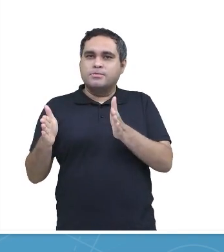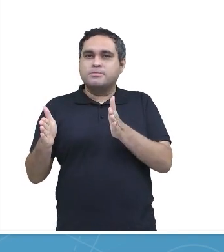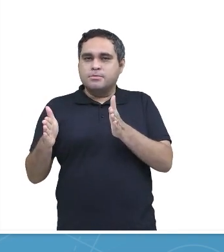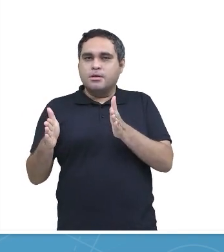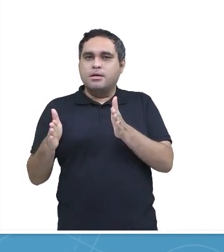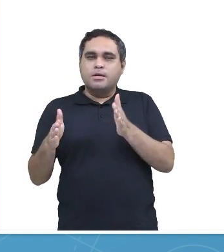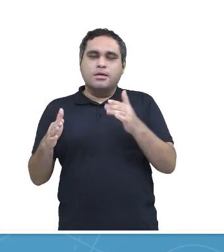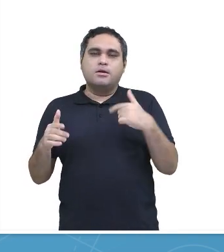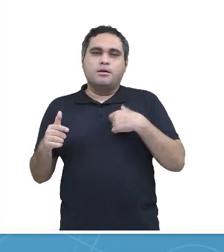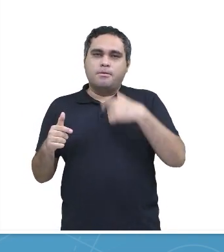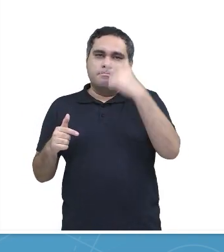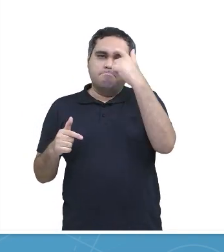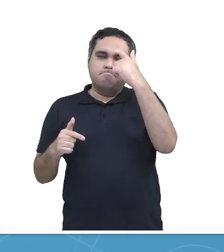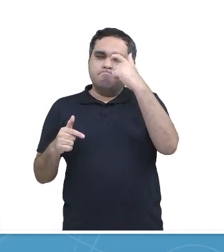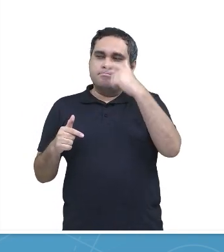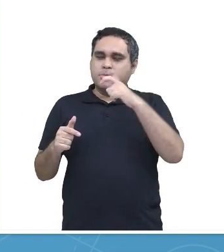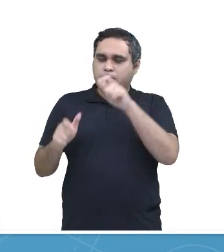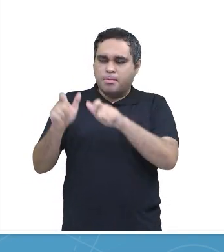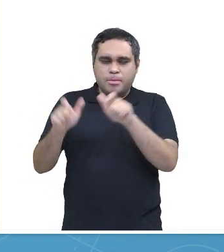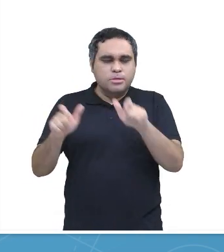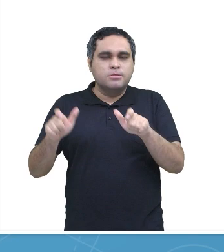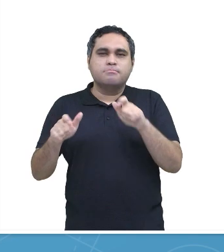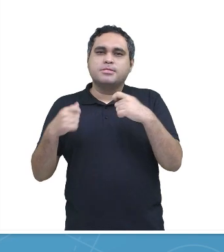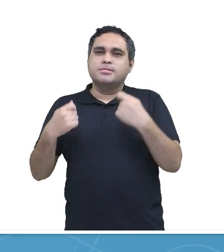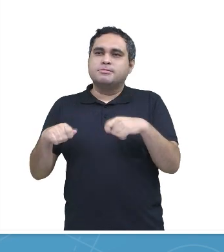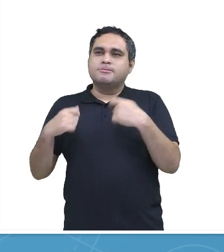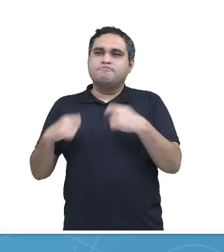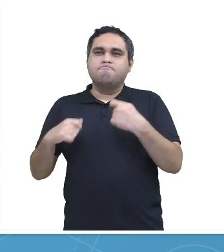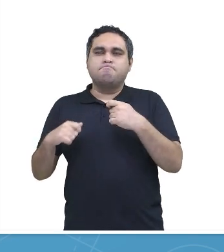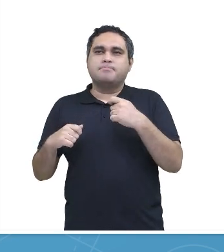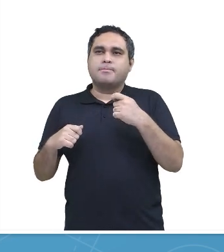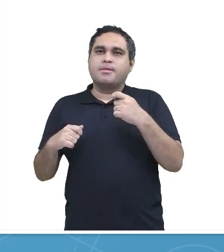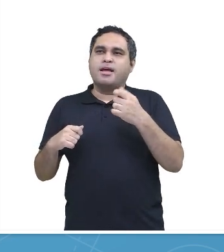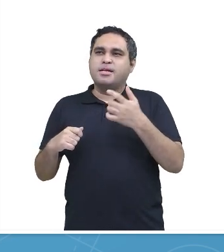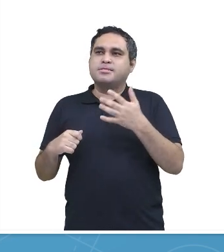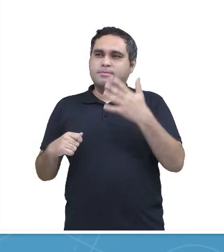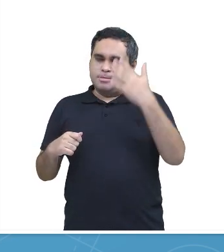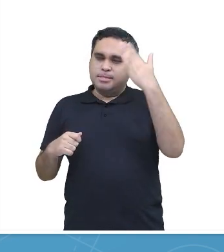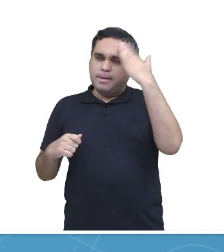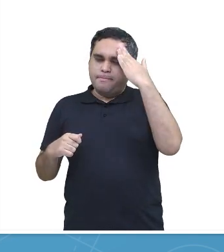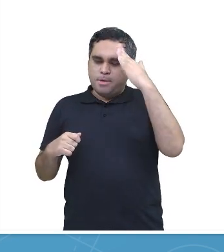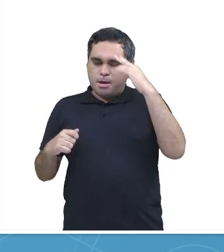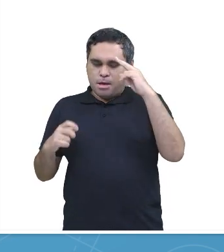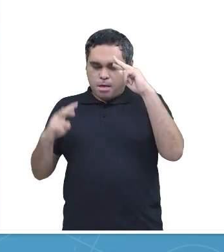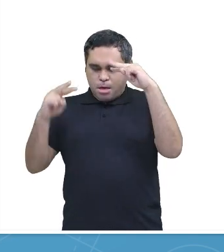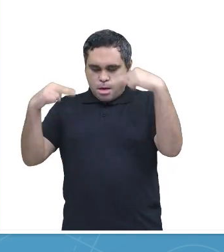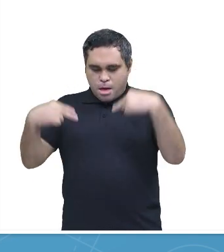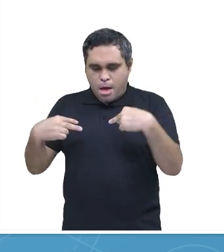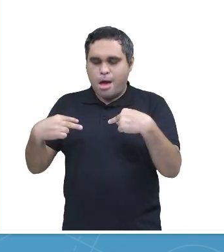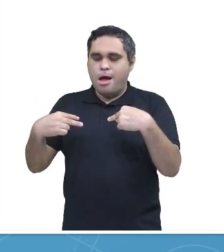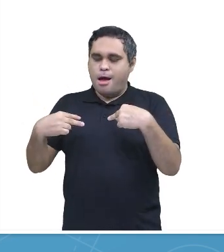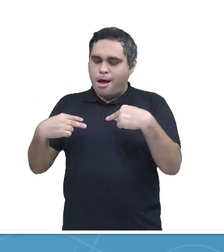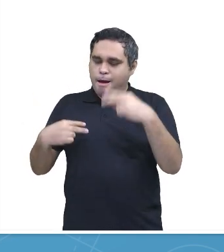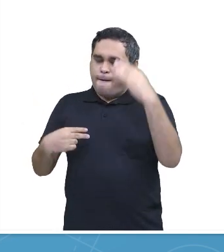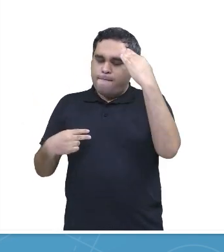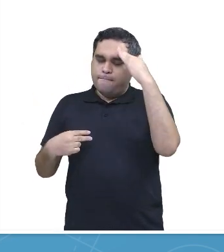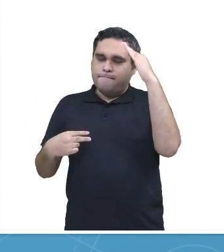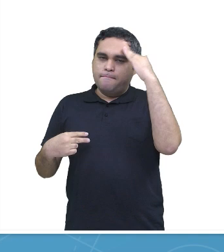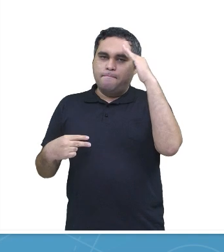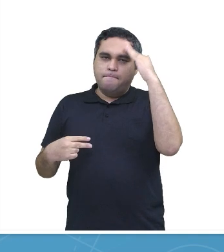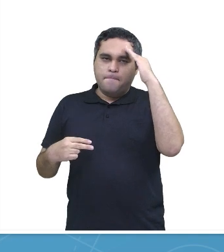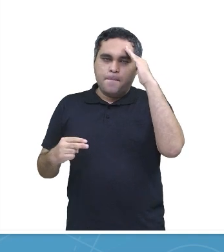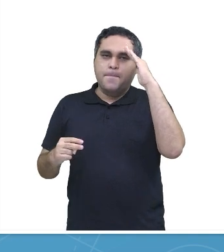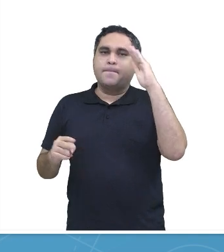ter uma definição maior de si próprio, e começa também a querer